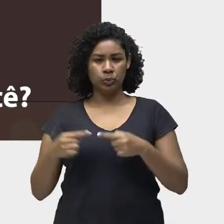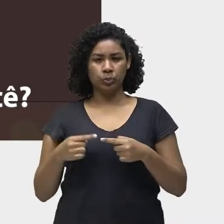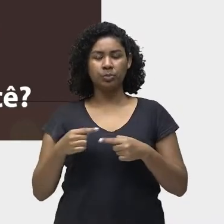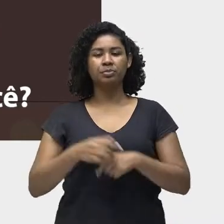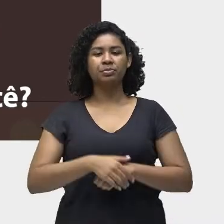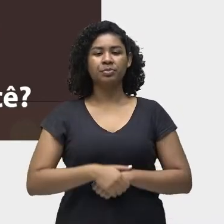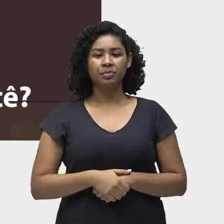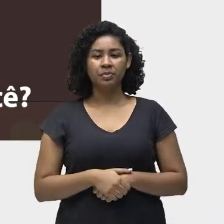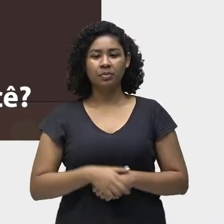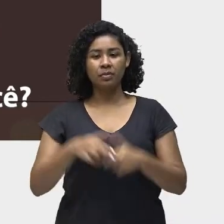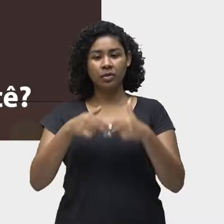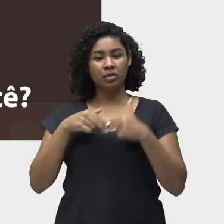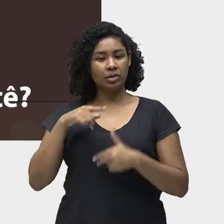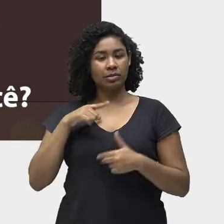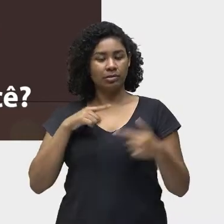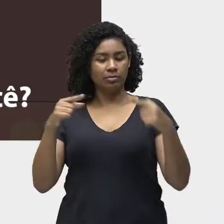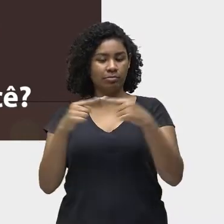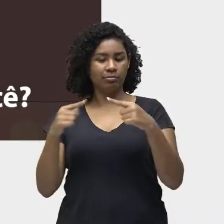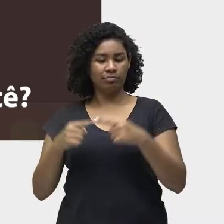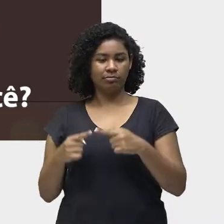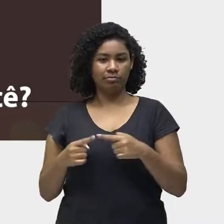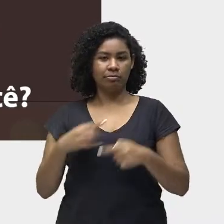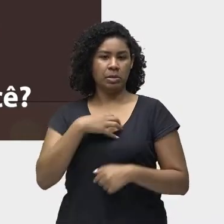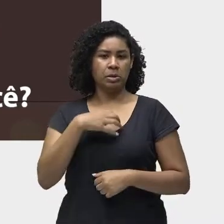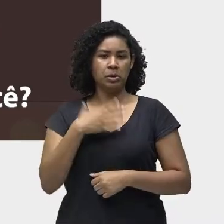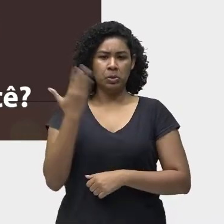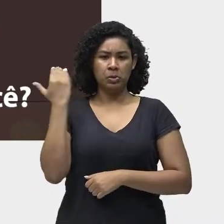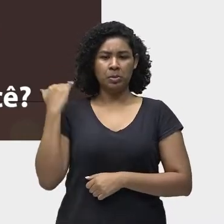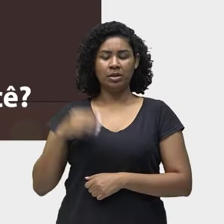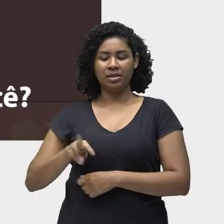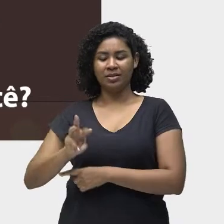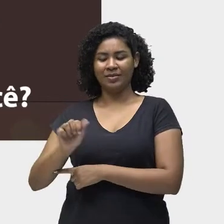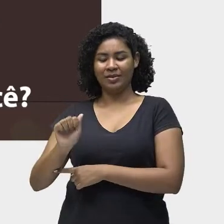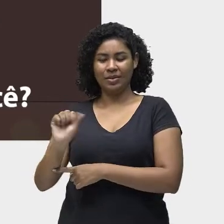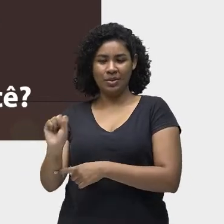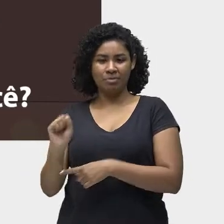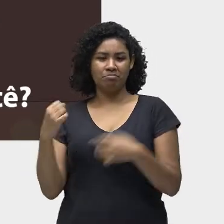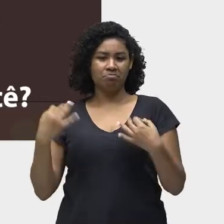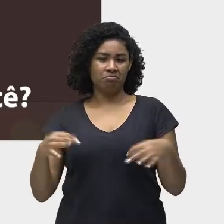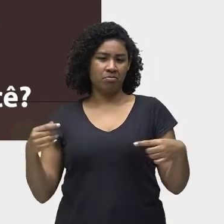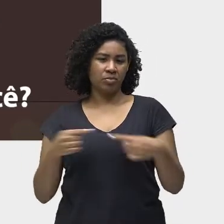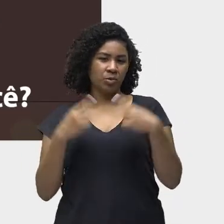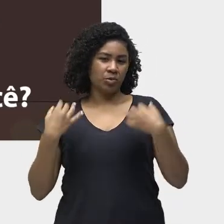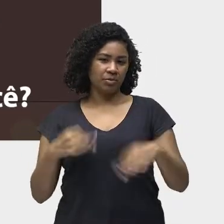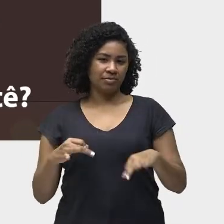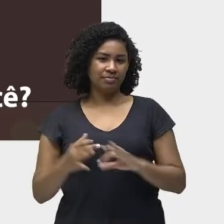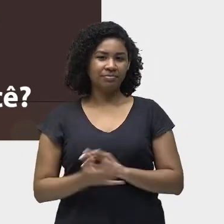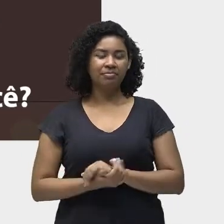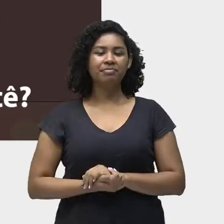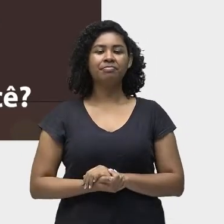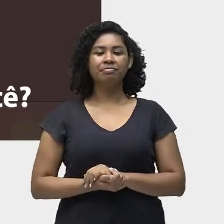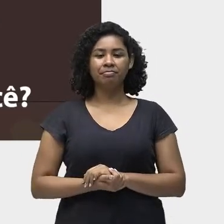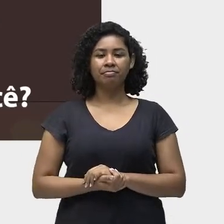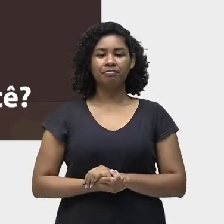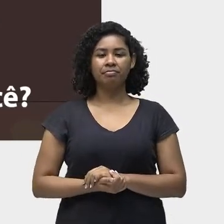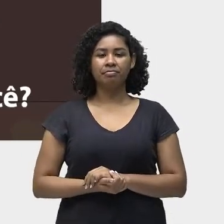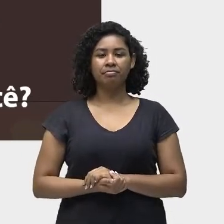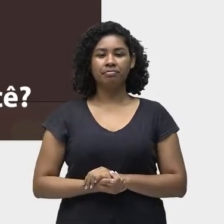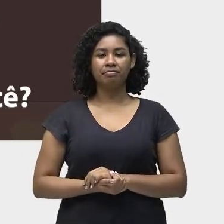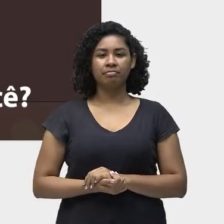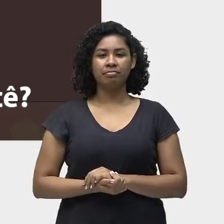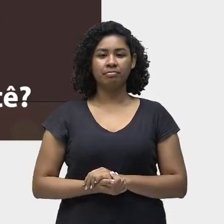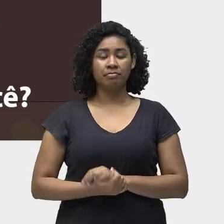she, it, a forma do passado do verbo to be é was. Então, eu estava.